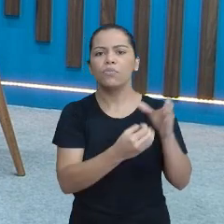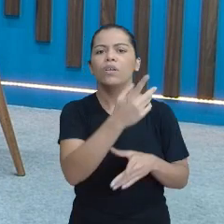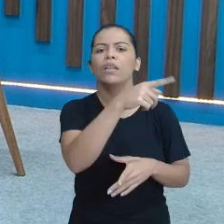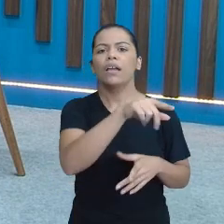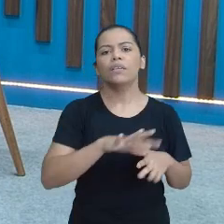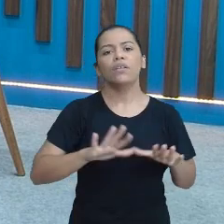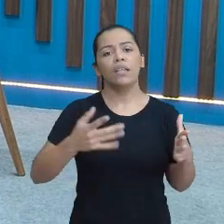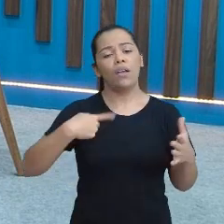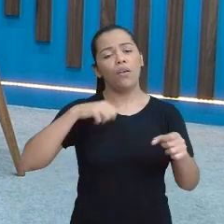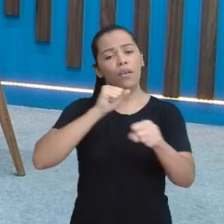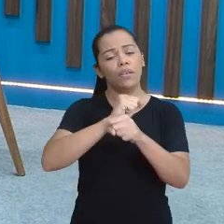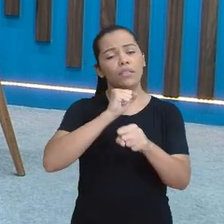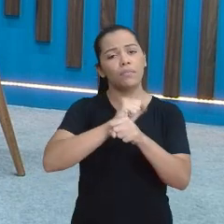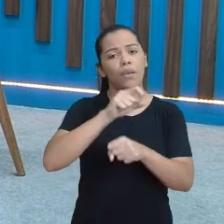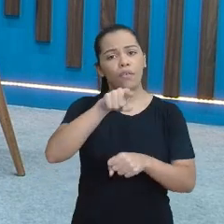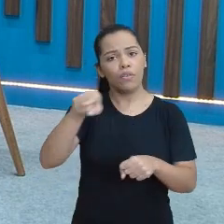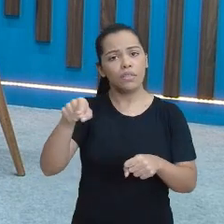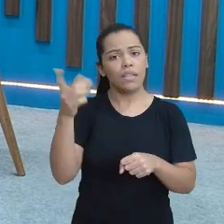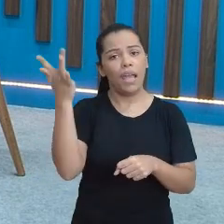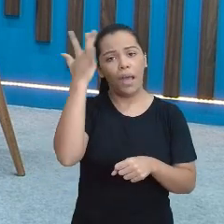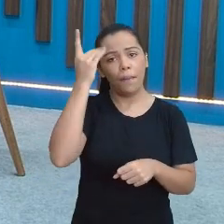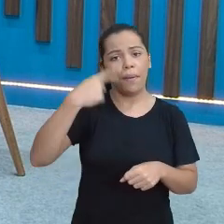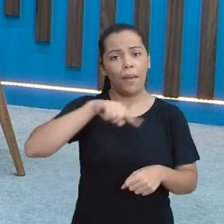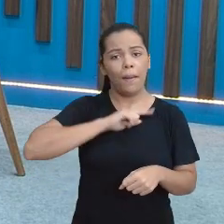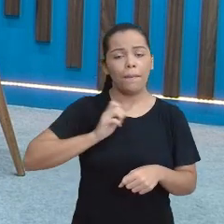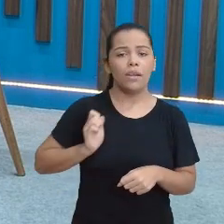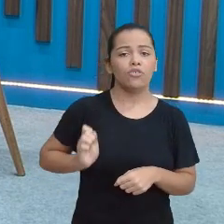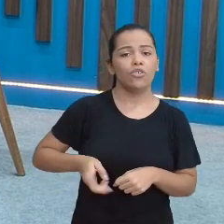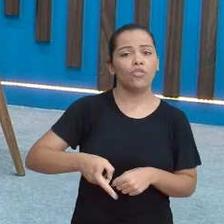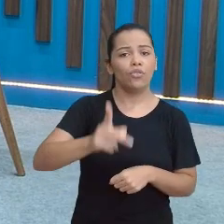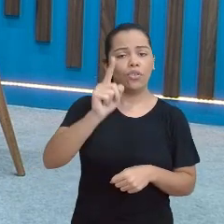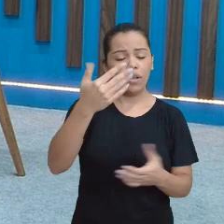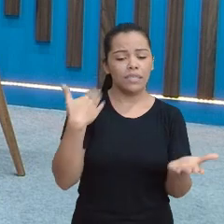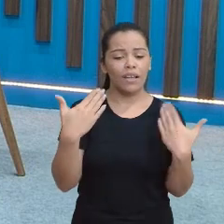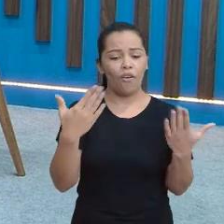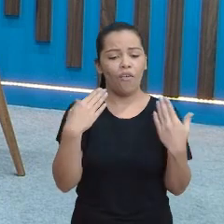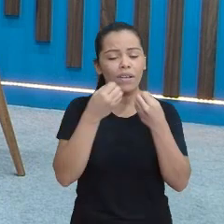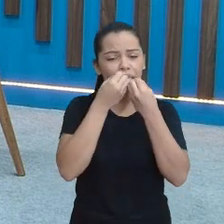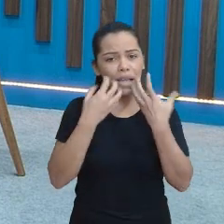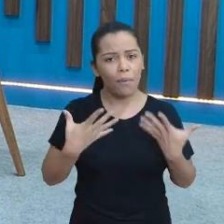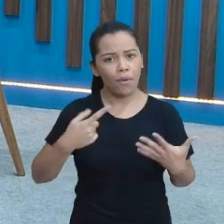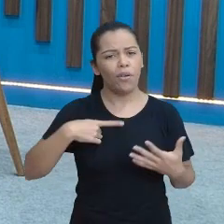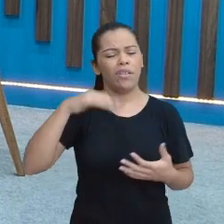espero vocês amanhã para a gente continuar essa conversa muito produtiva, que eu tenho